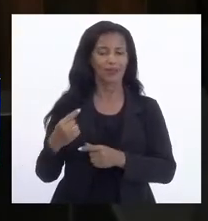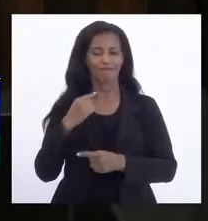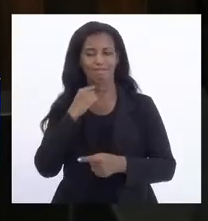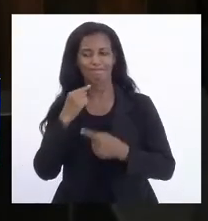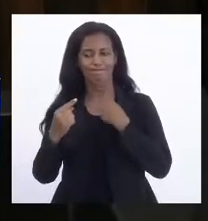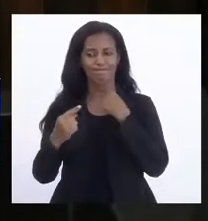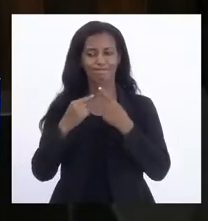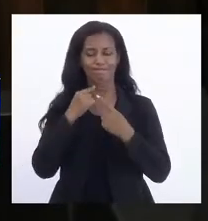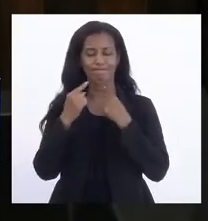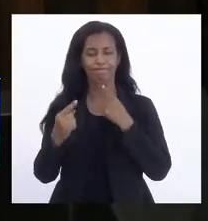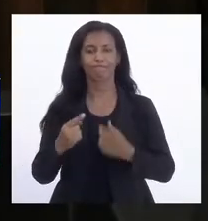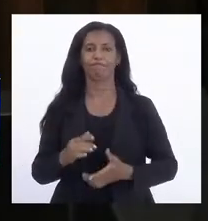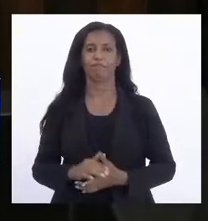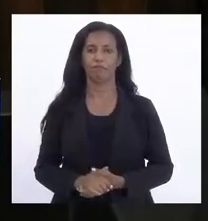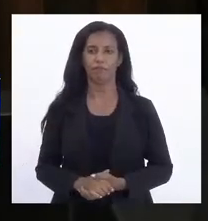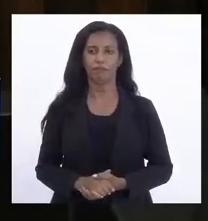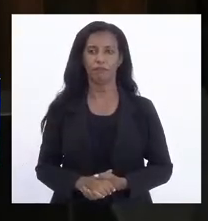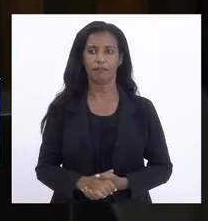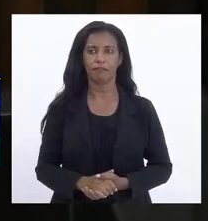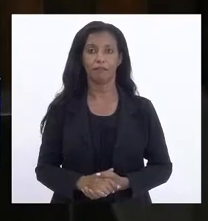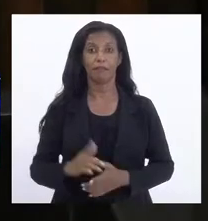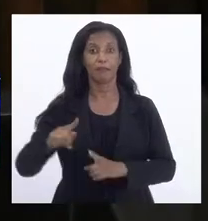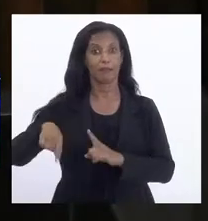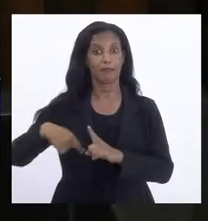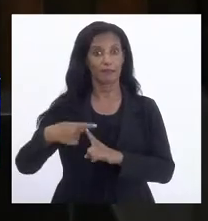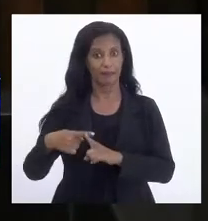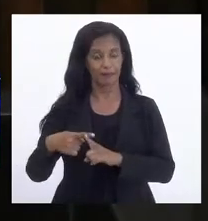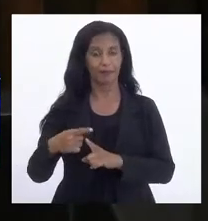e inseguranças. Ainda mais,